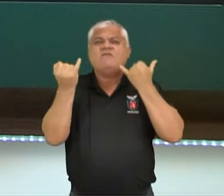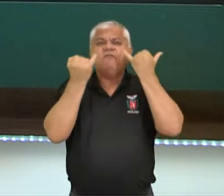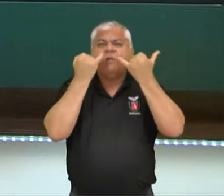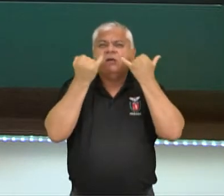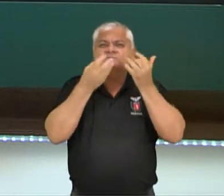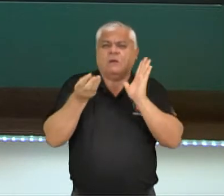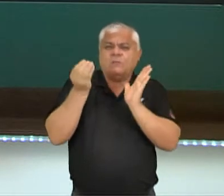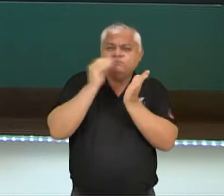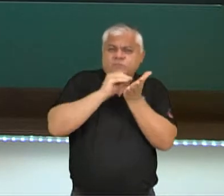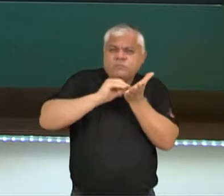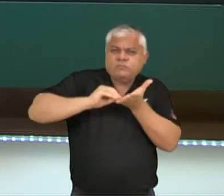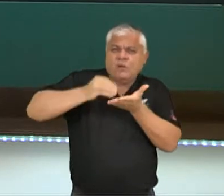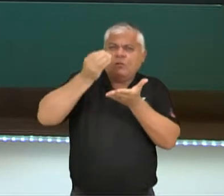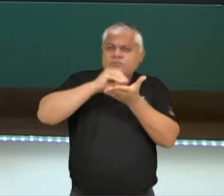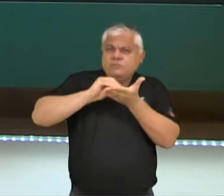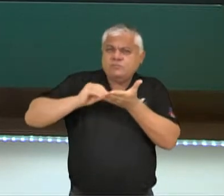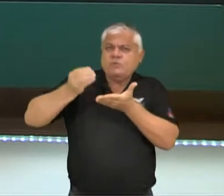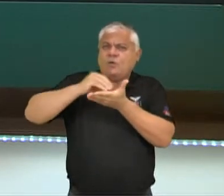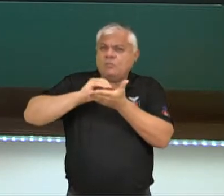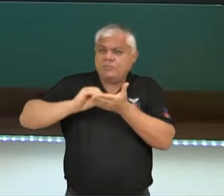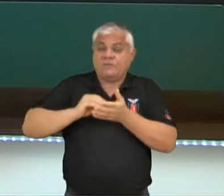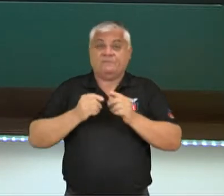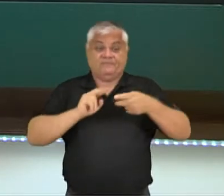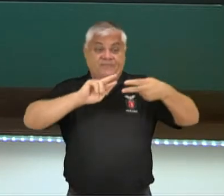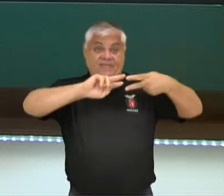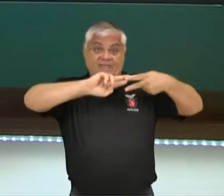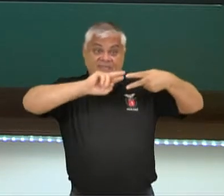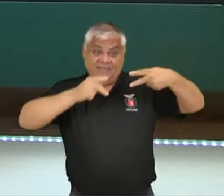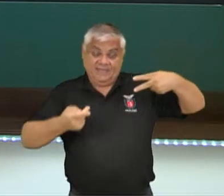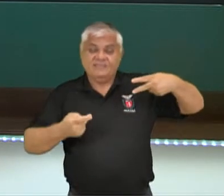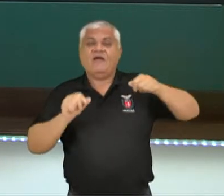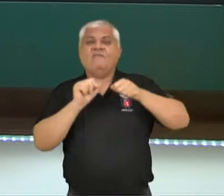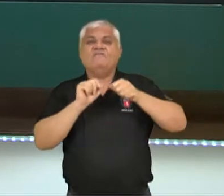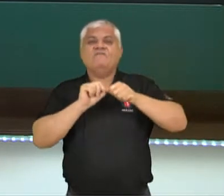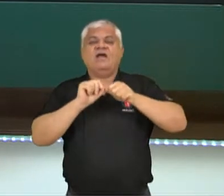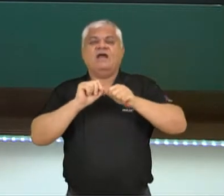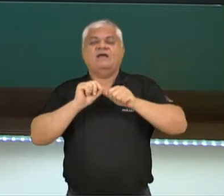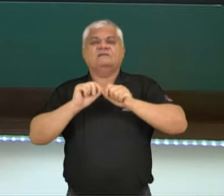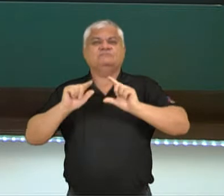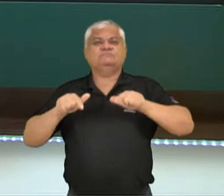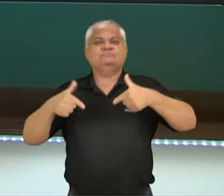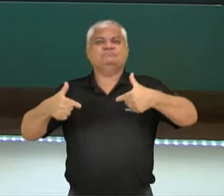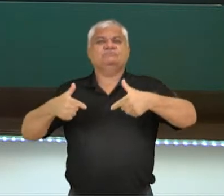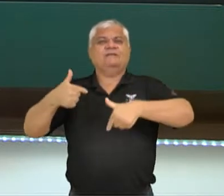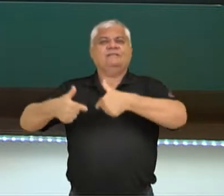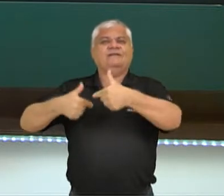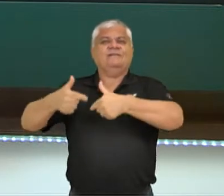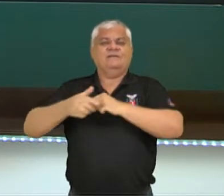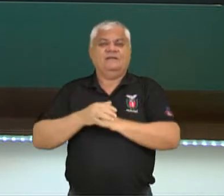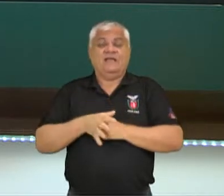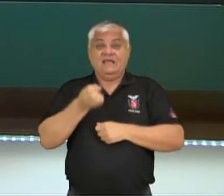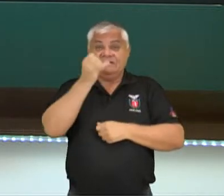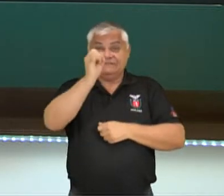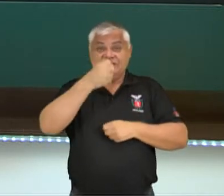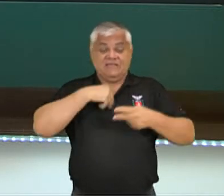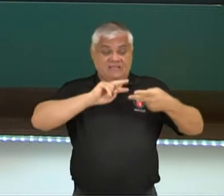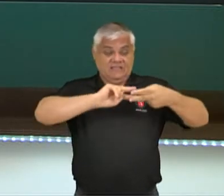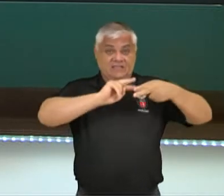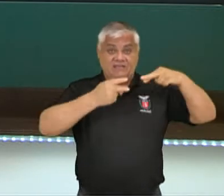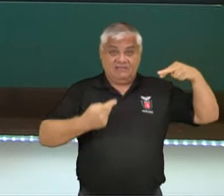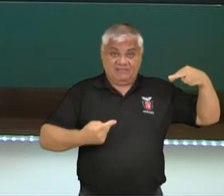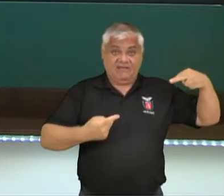proteínas são as moléculas que põem a vida para funcionar. Então, não adianta eu ter o DNA se eu não ler e não